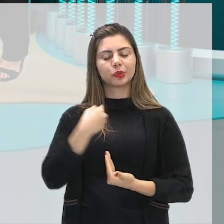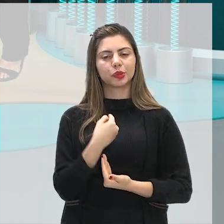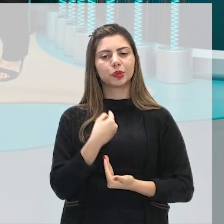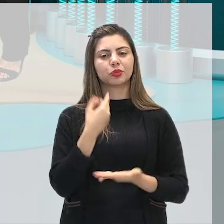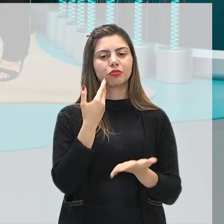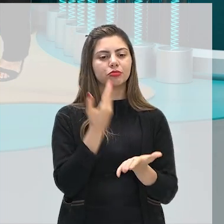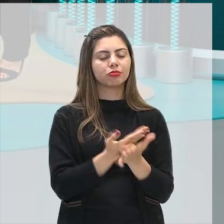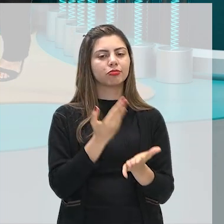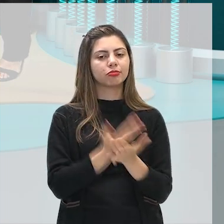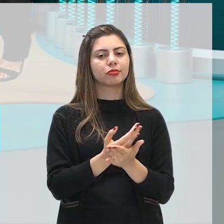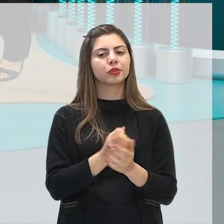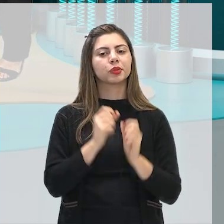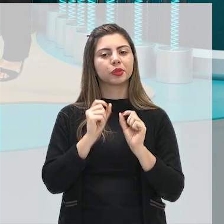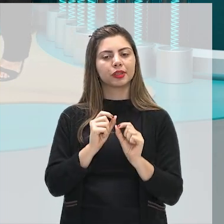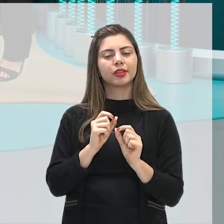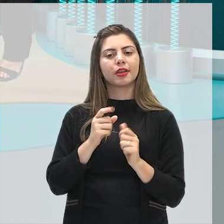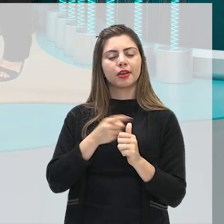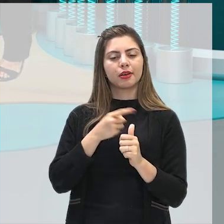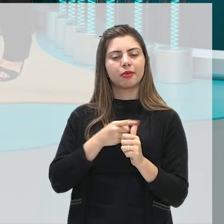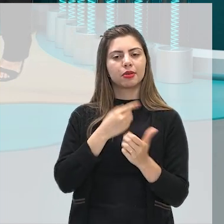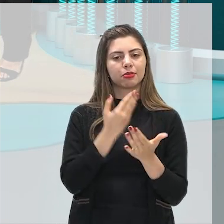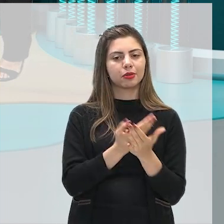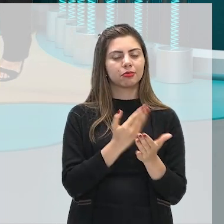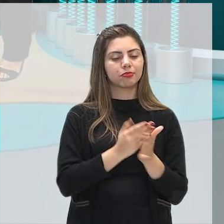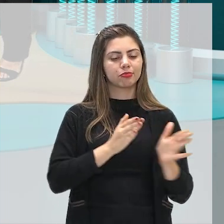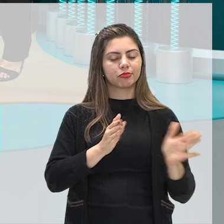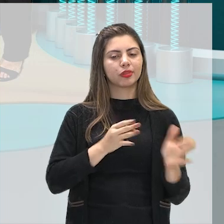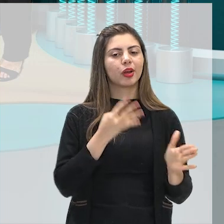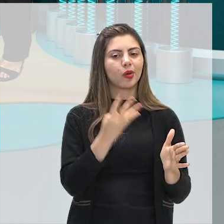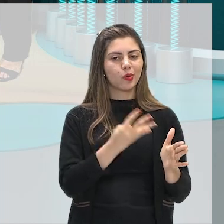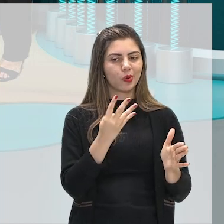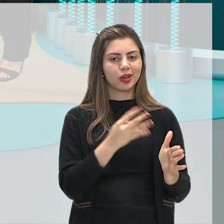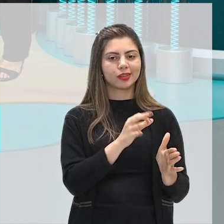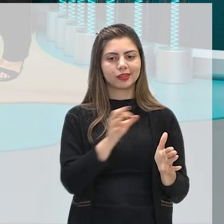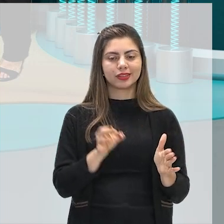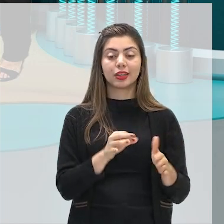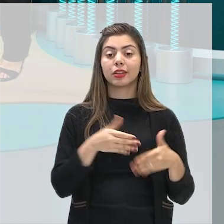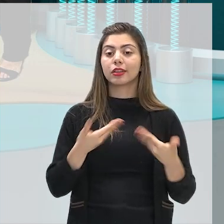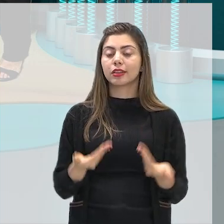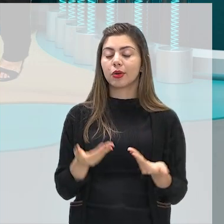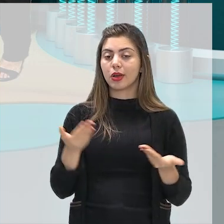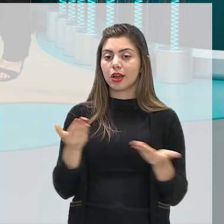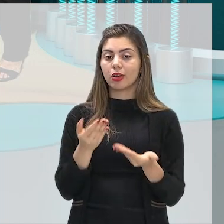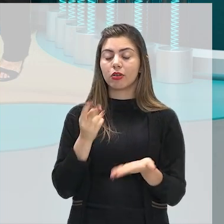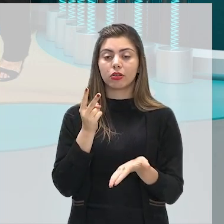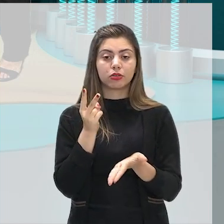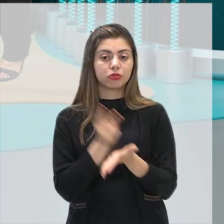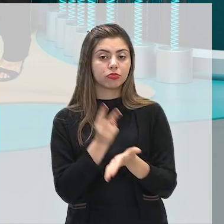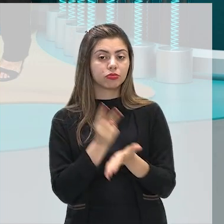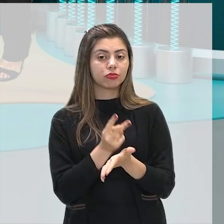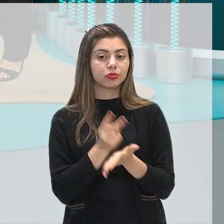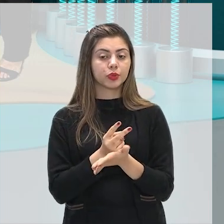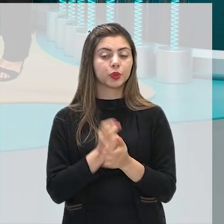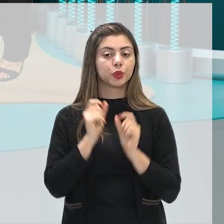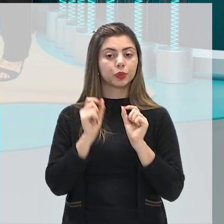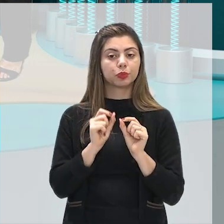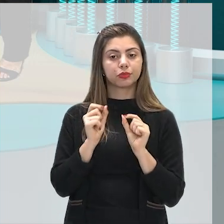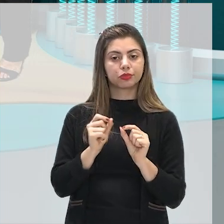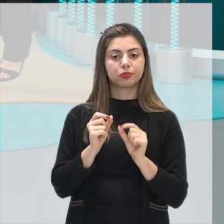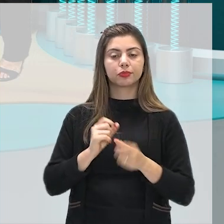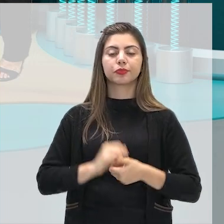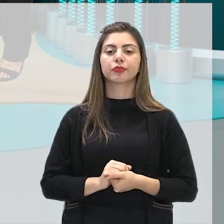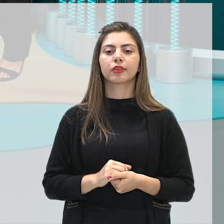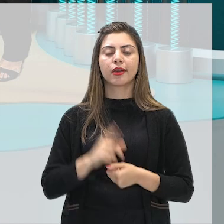vimos ali na nossa primeira aula da 4ª unidade e vamos prosseguir, né, com